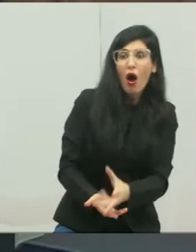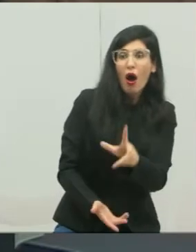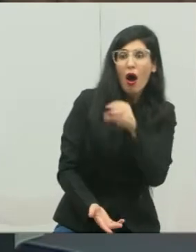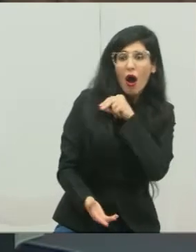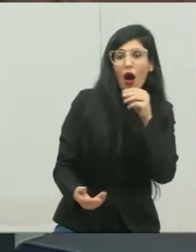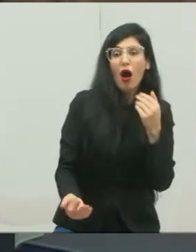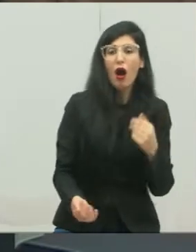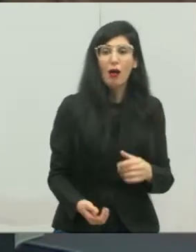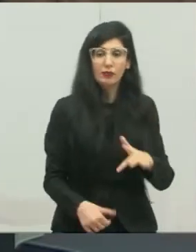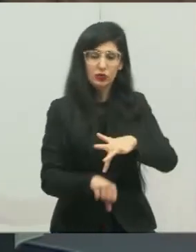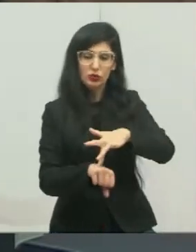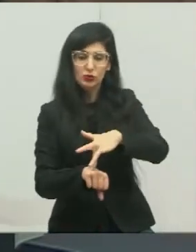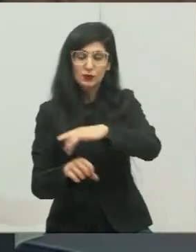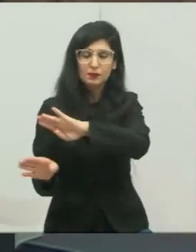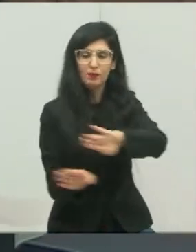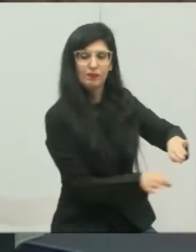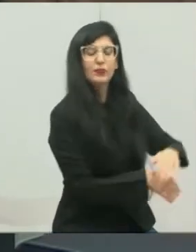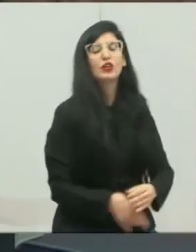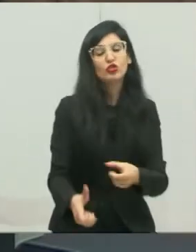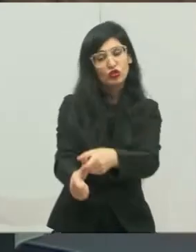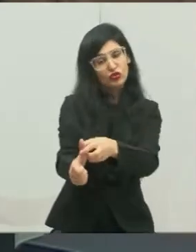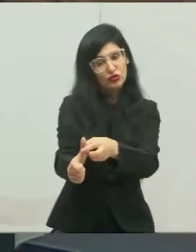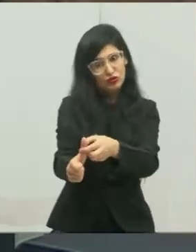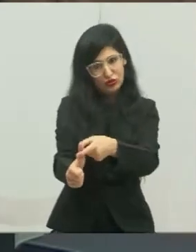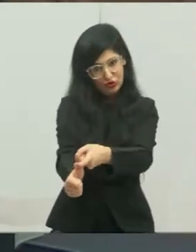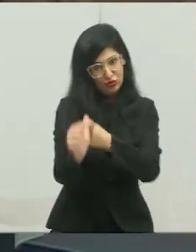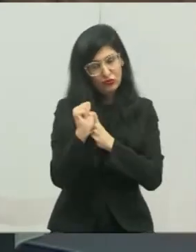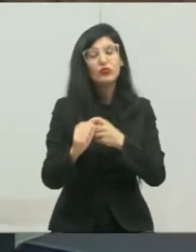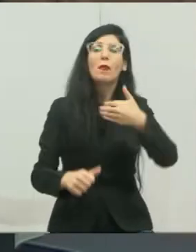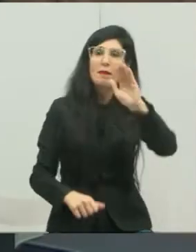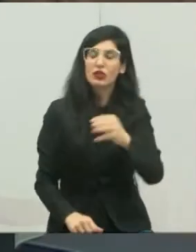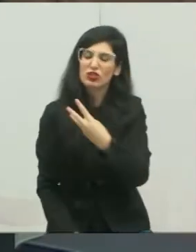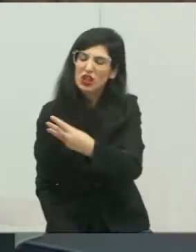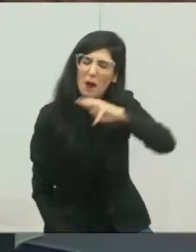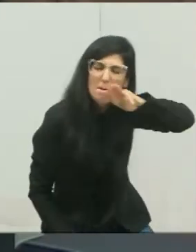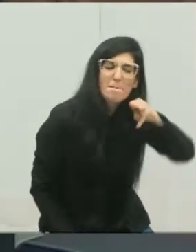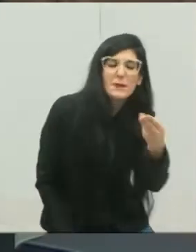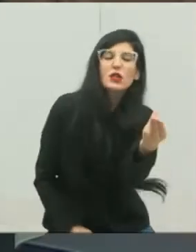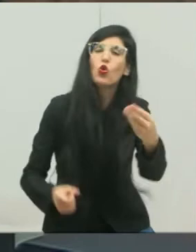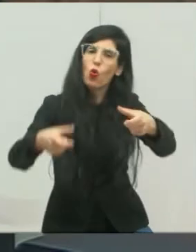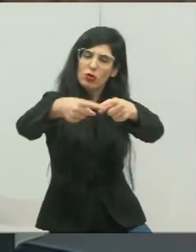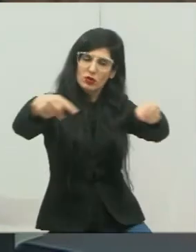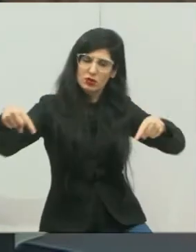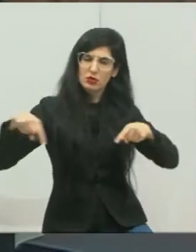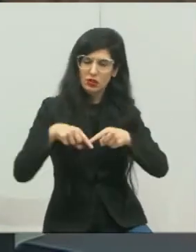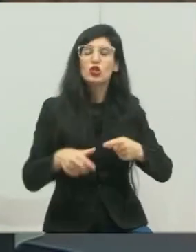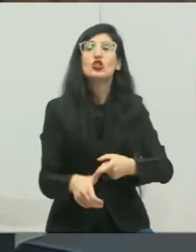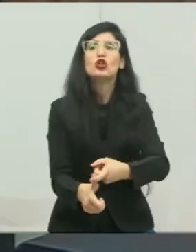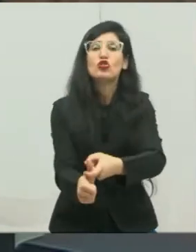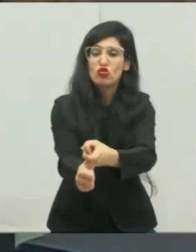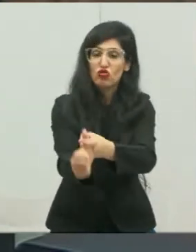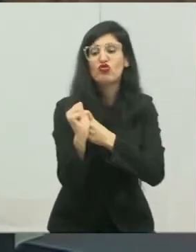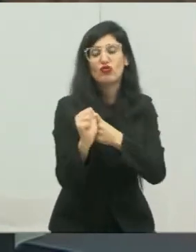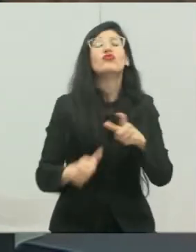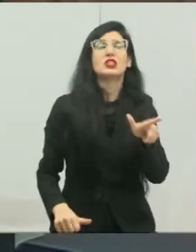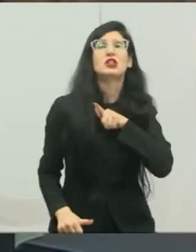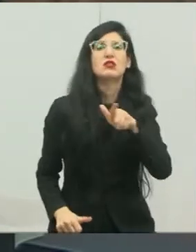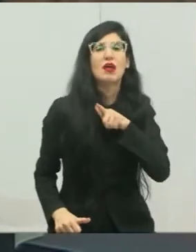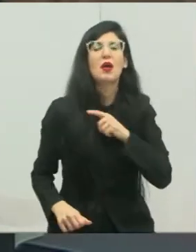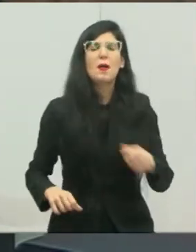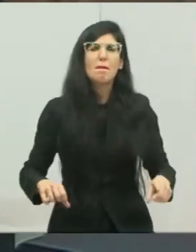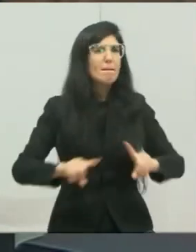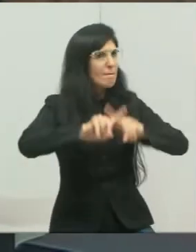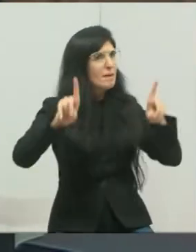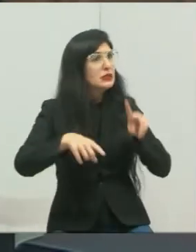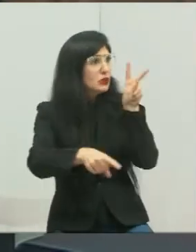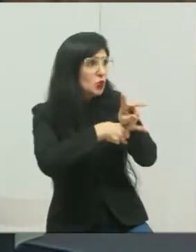lote particular. E o lado do lote particular, ele alega não poder limpar por conta que a APA, a Área de Preservação